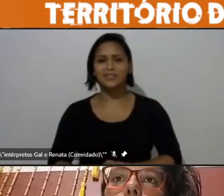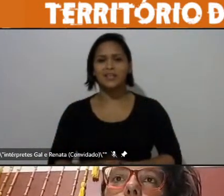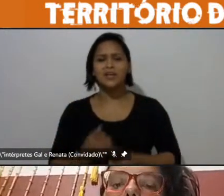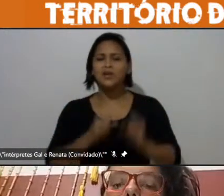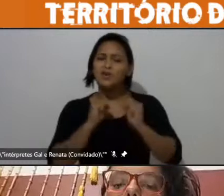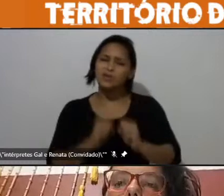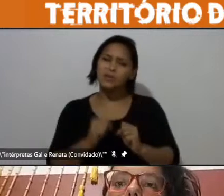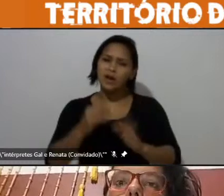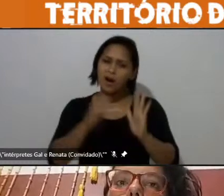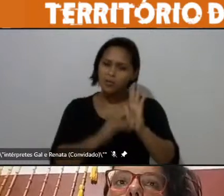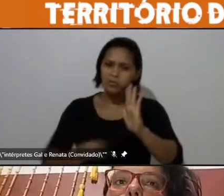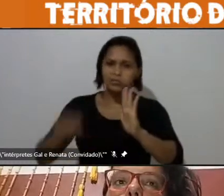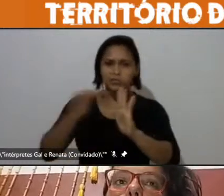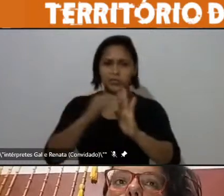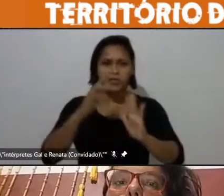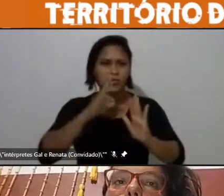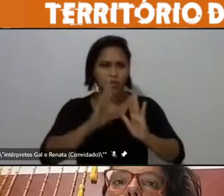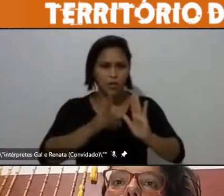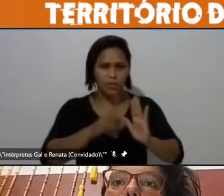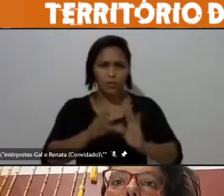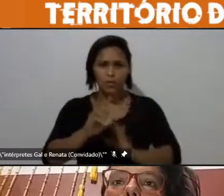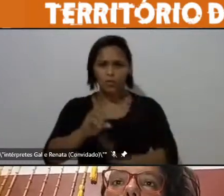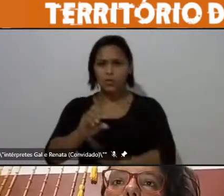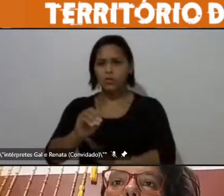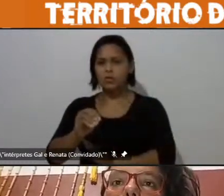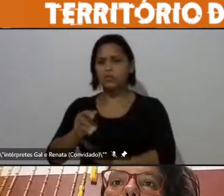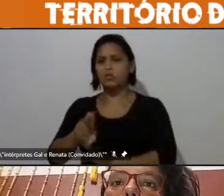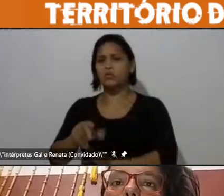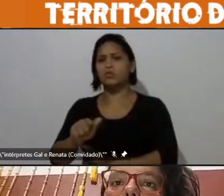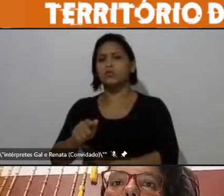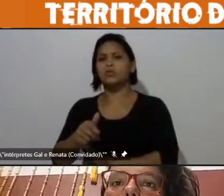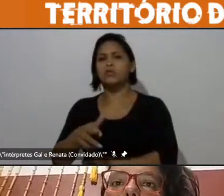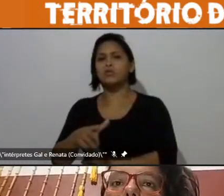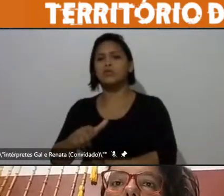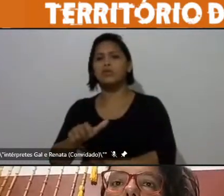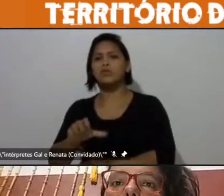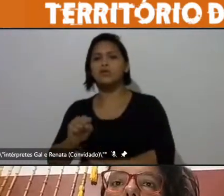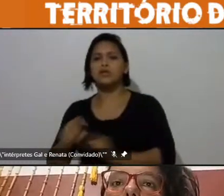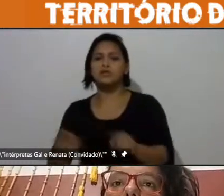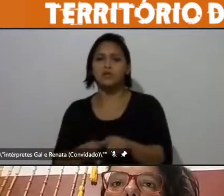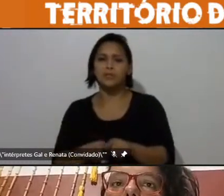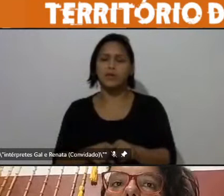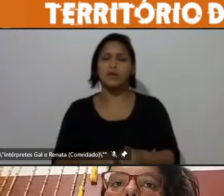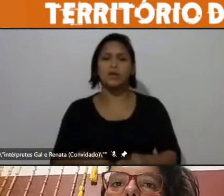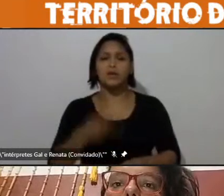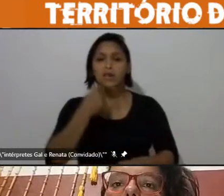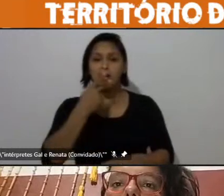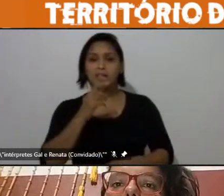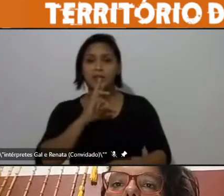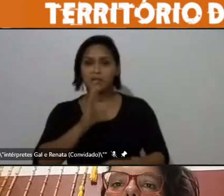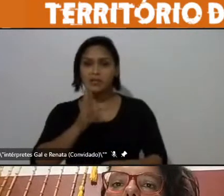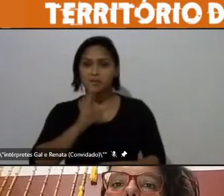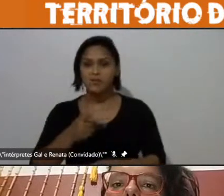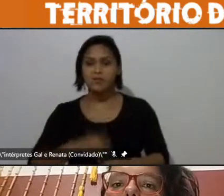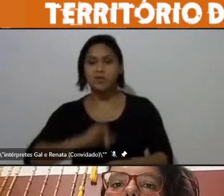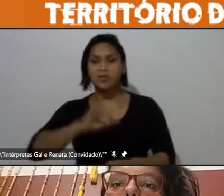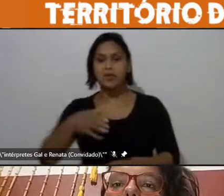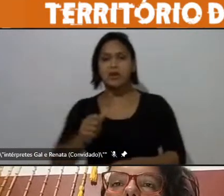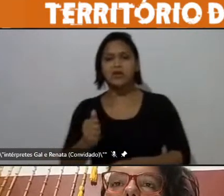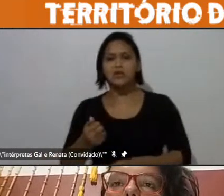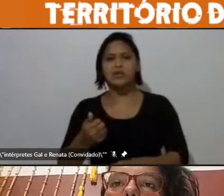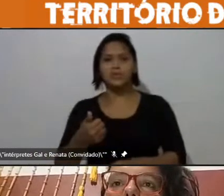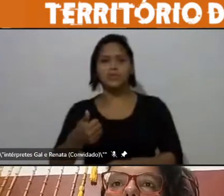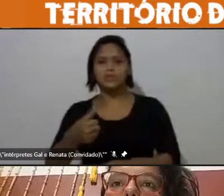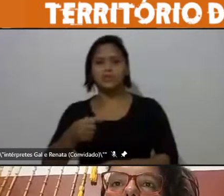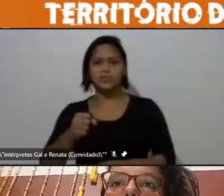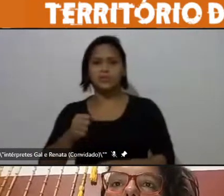respondi ao Douglas também, né? É, e respondendo ao Jairo? Não,